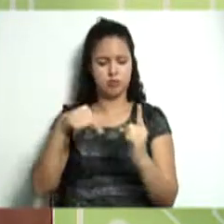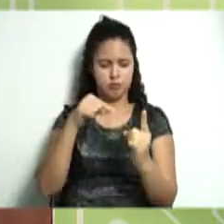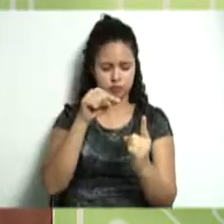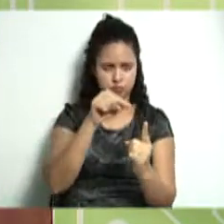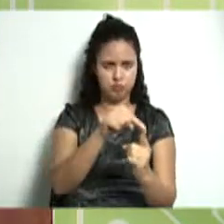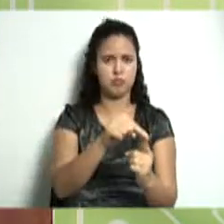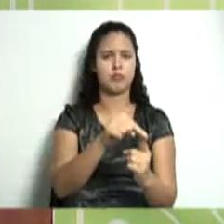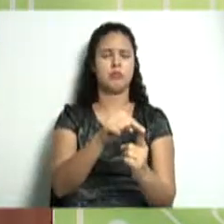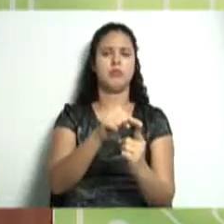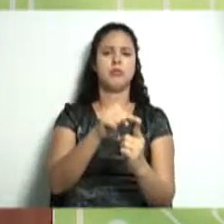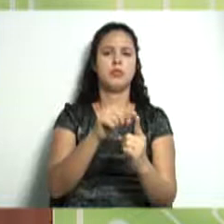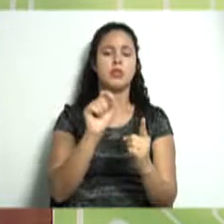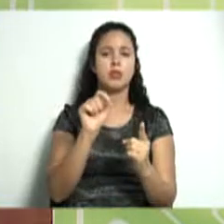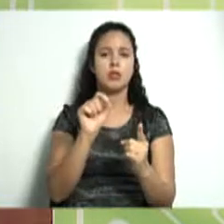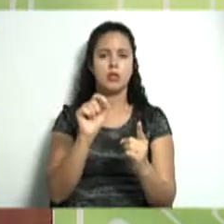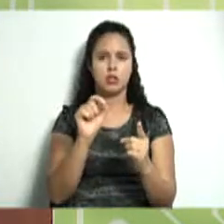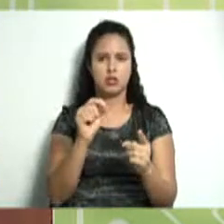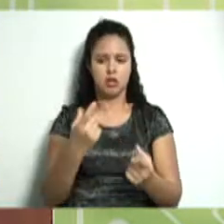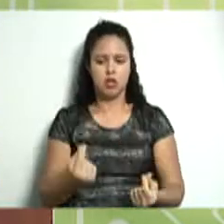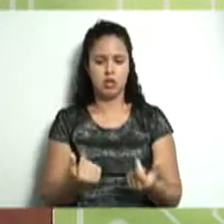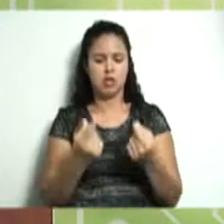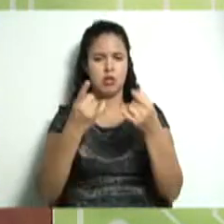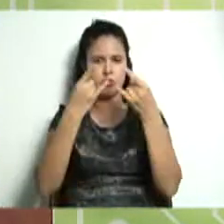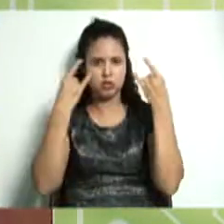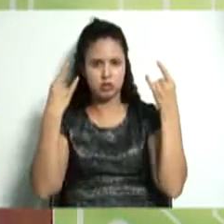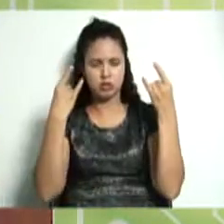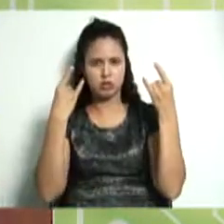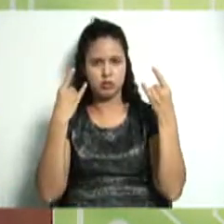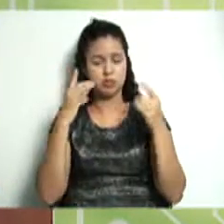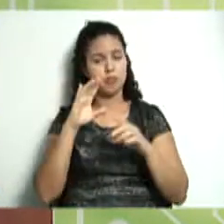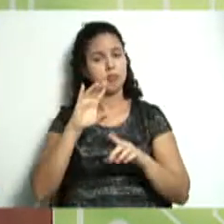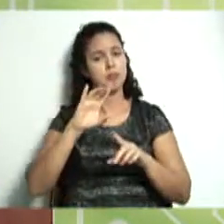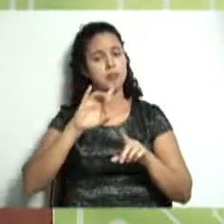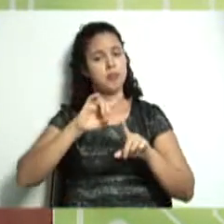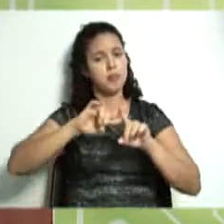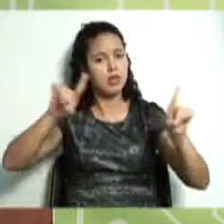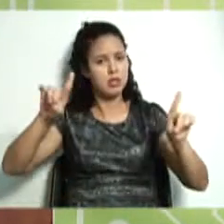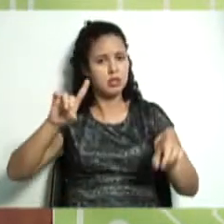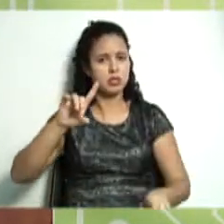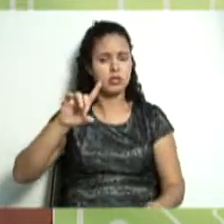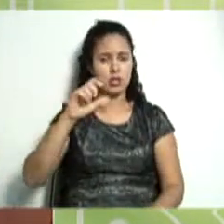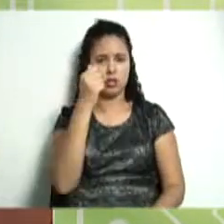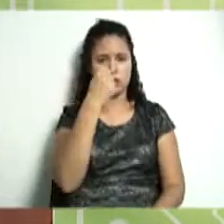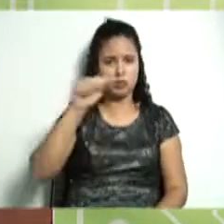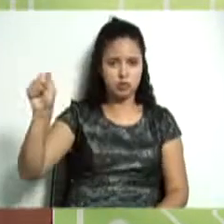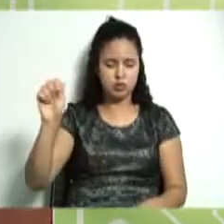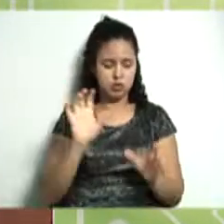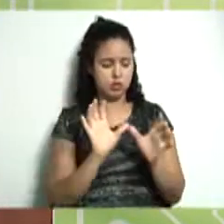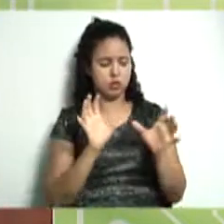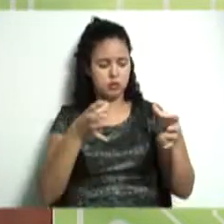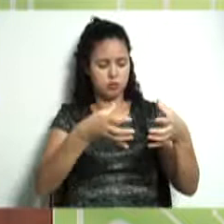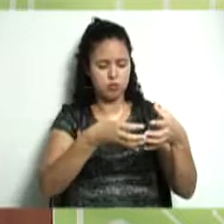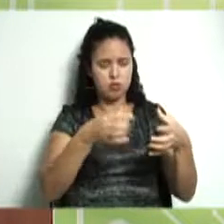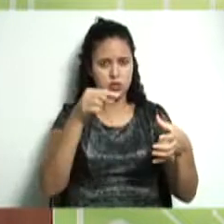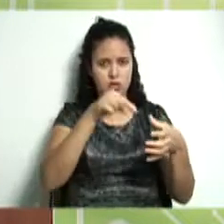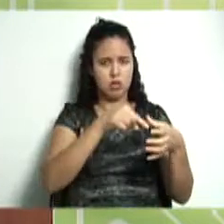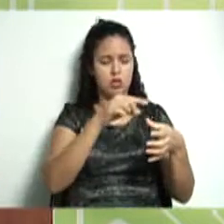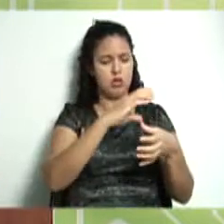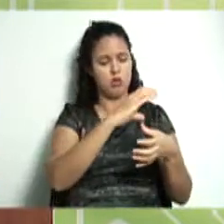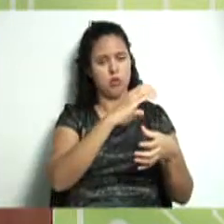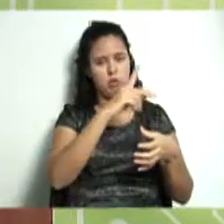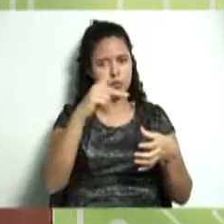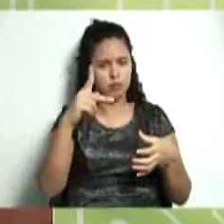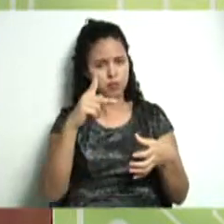lucrativas. A cooperativa, não. A cooperativa, ela tem finalidade econômica. Ela tem